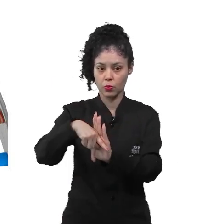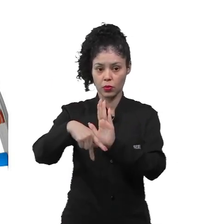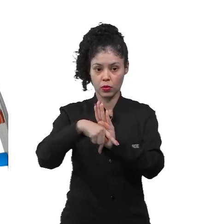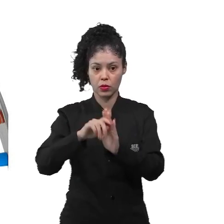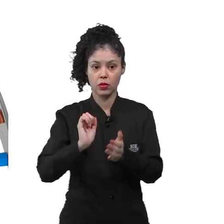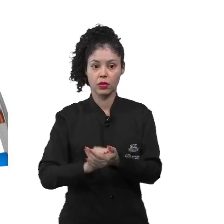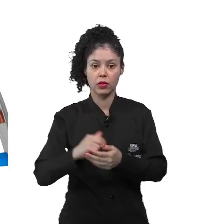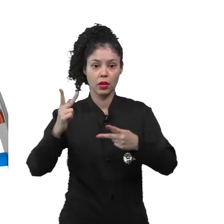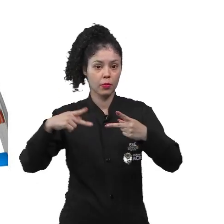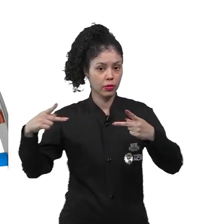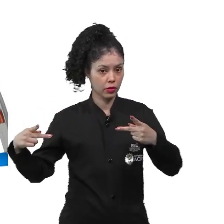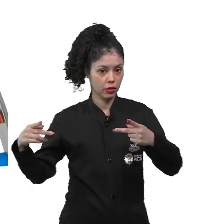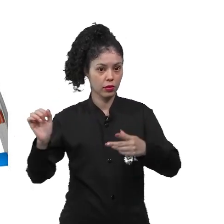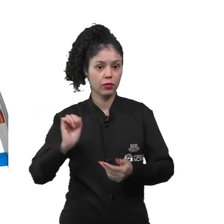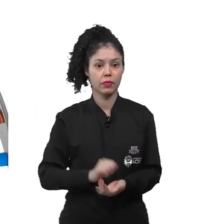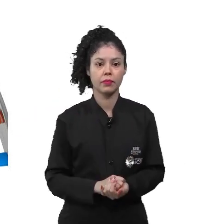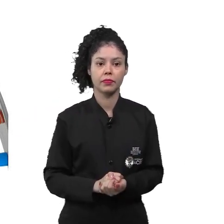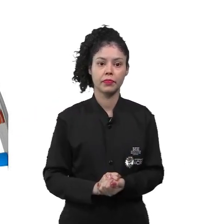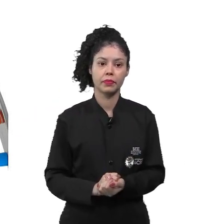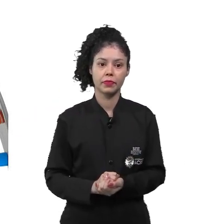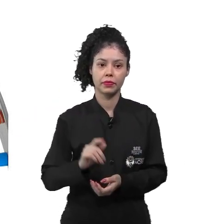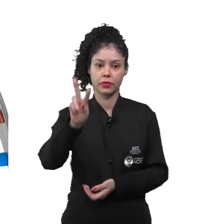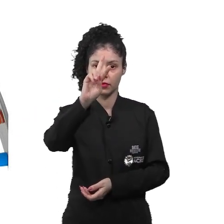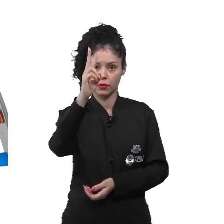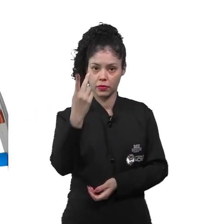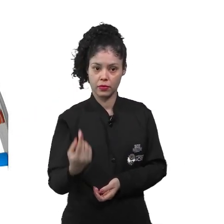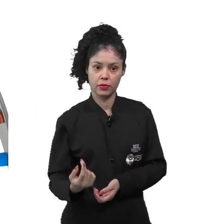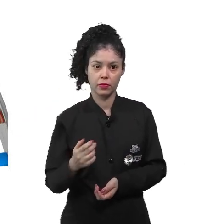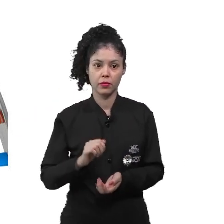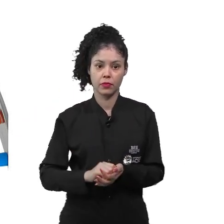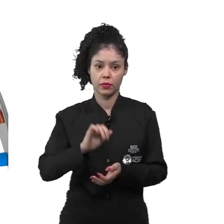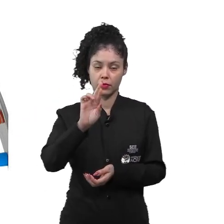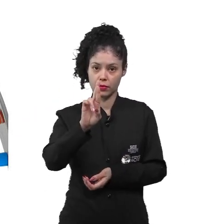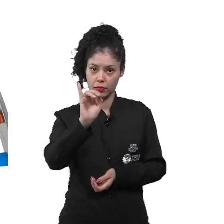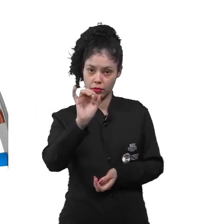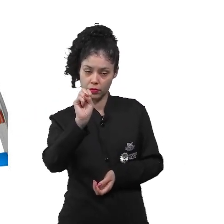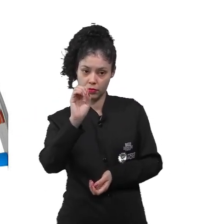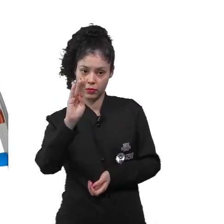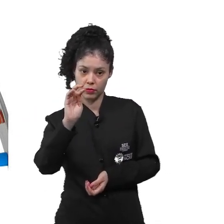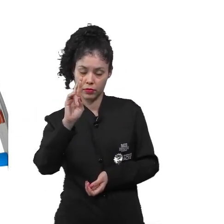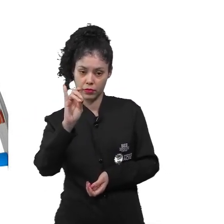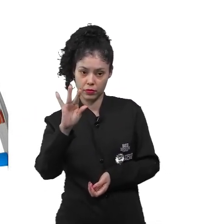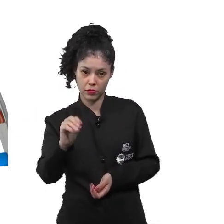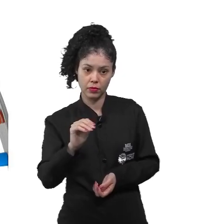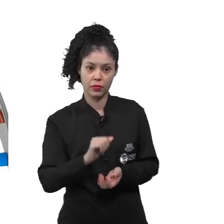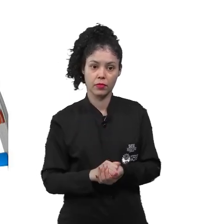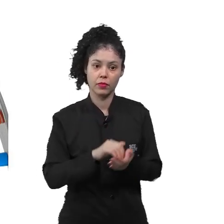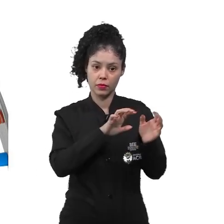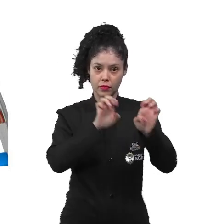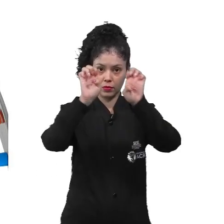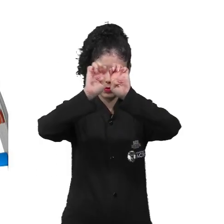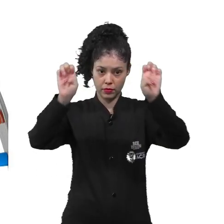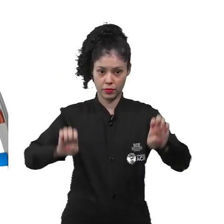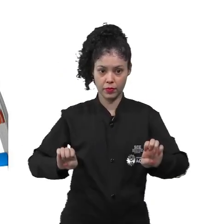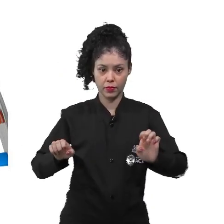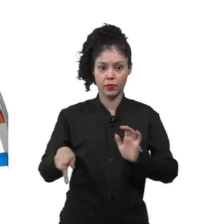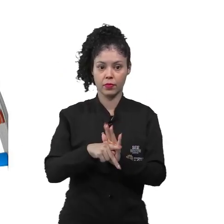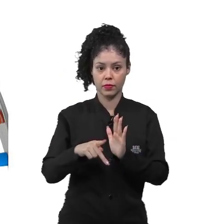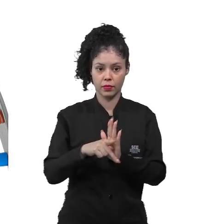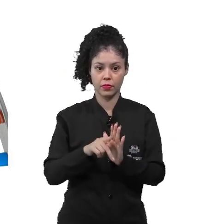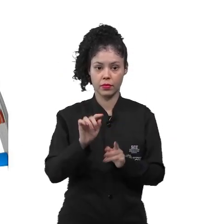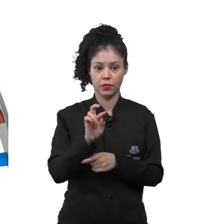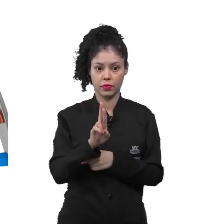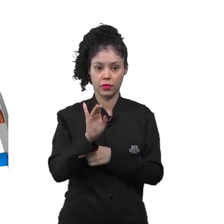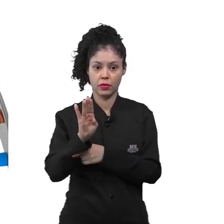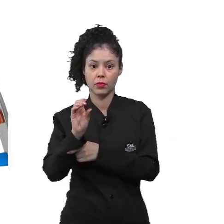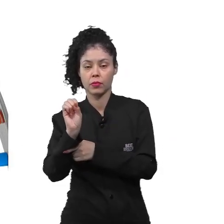em proteínas, e o RNA ribossômico, que ele faz a parte da estrutura ali dos